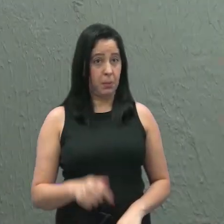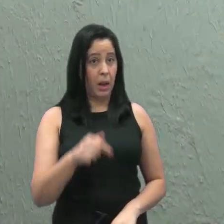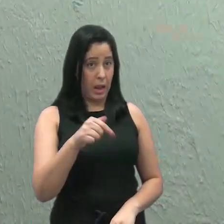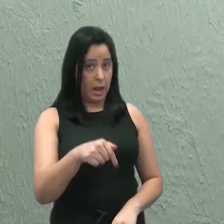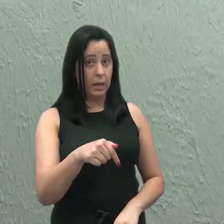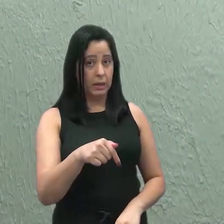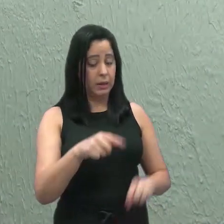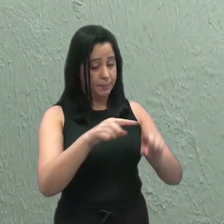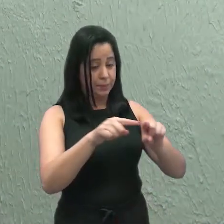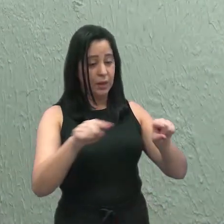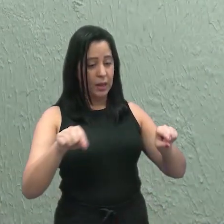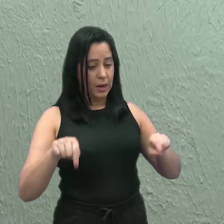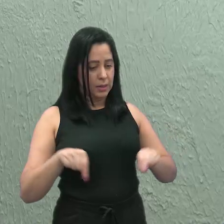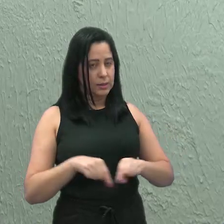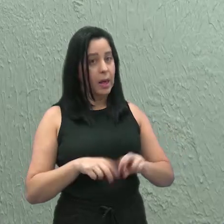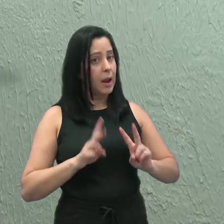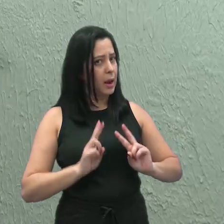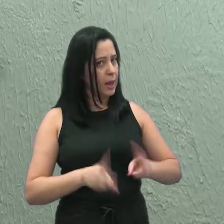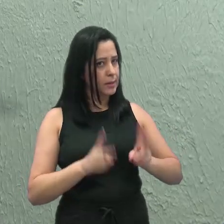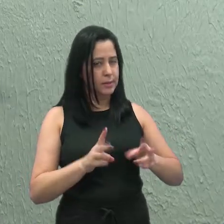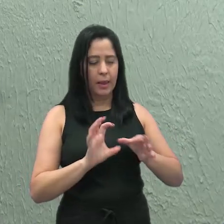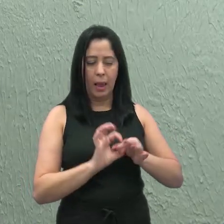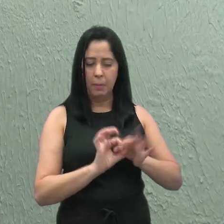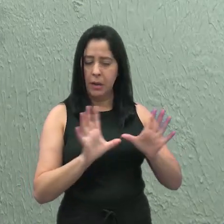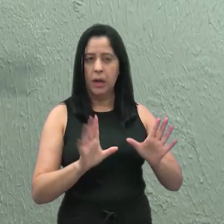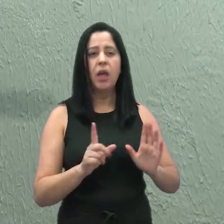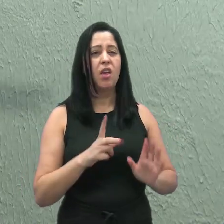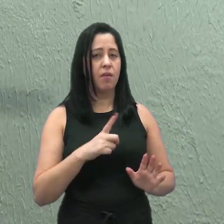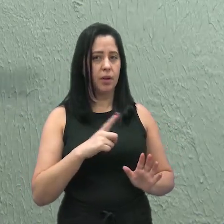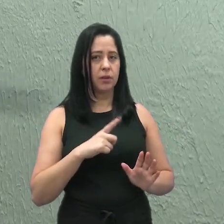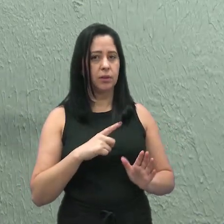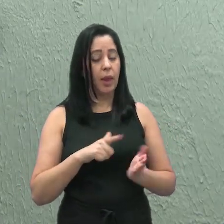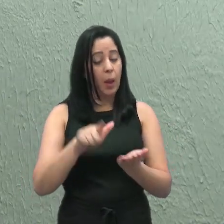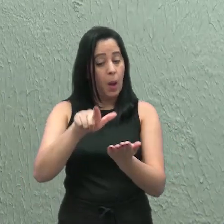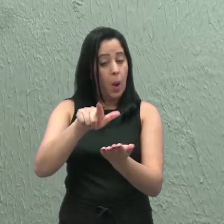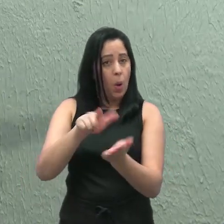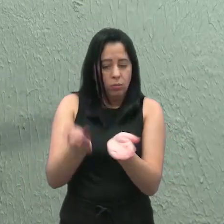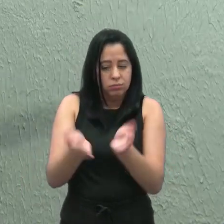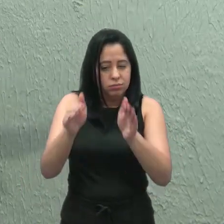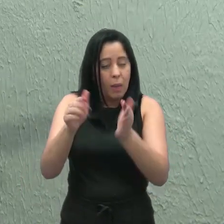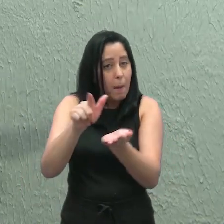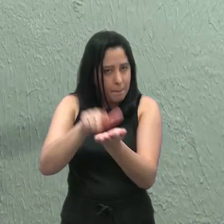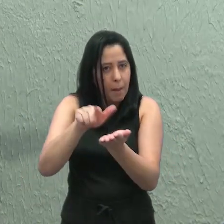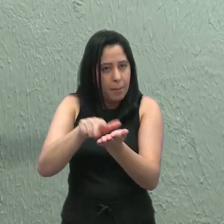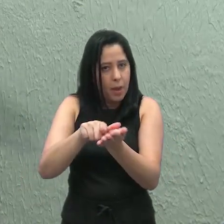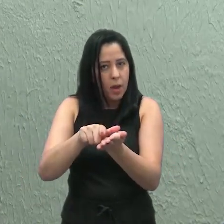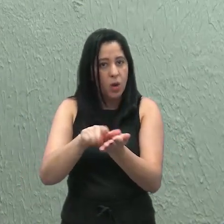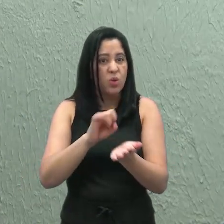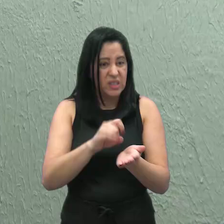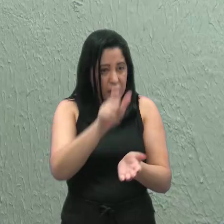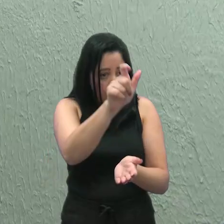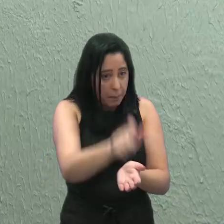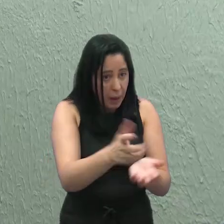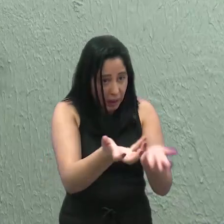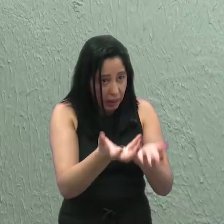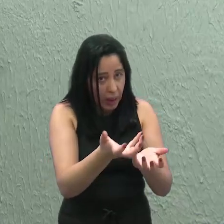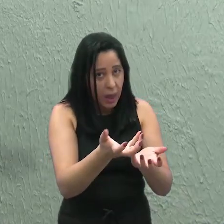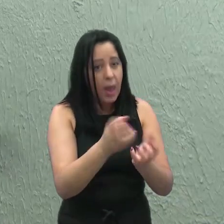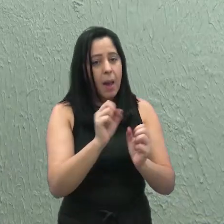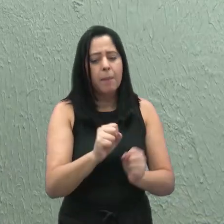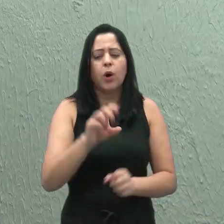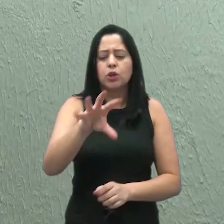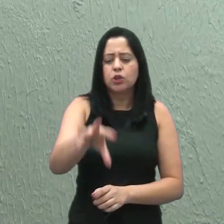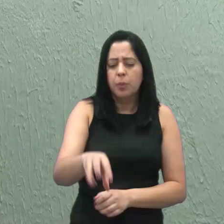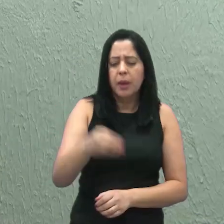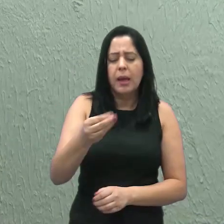Aqui no ENA, na nossa sala de atendimento, a gente sempre deixa exposto para a pessoa uma caixinha de lenço. Porque se ela quiser,